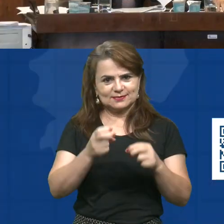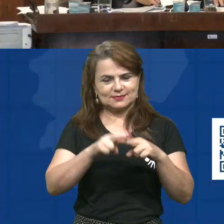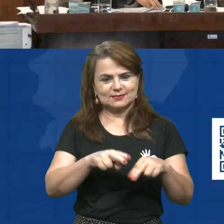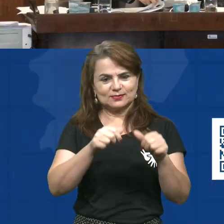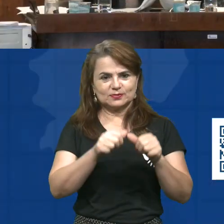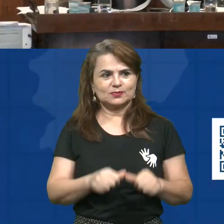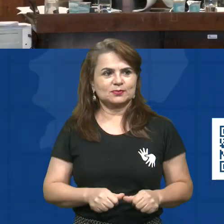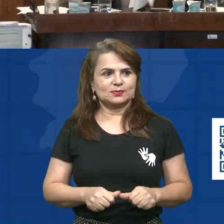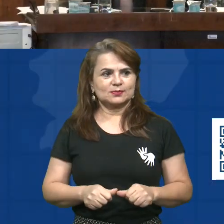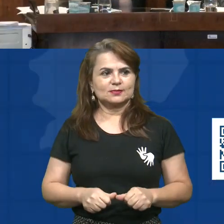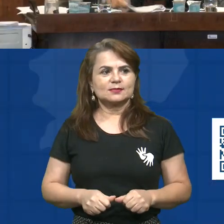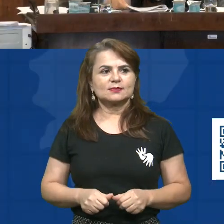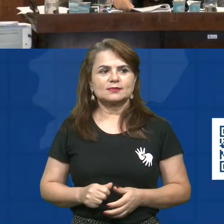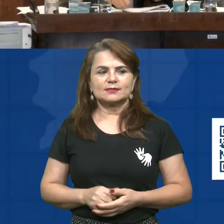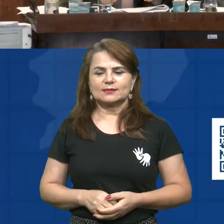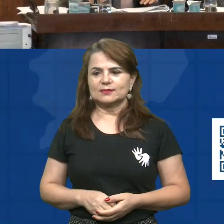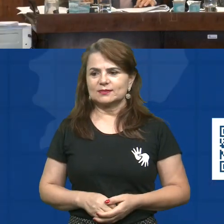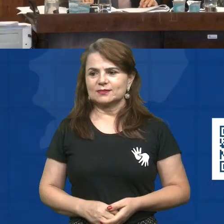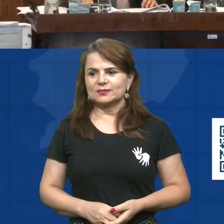Aprovado.